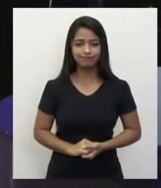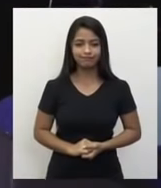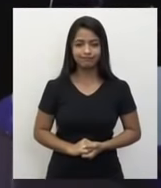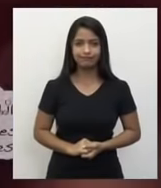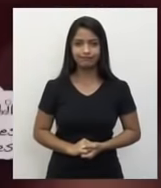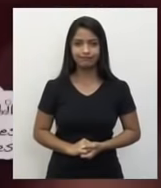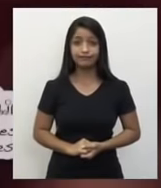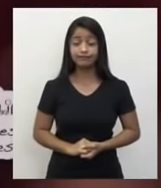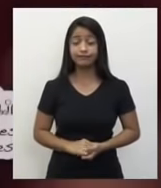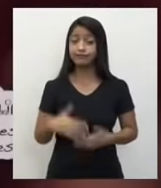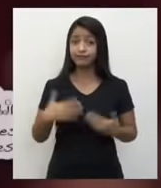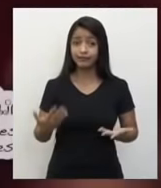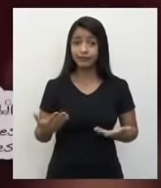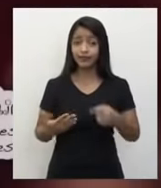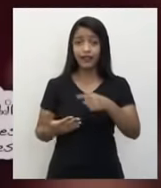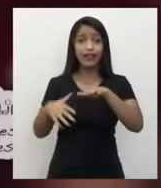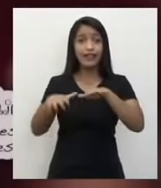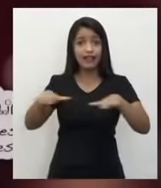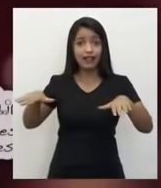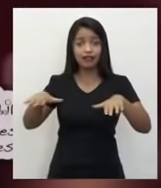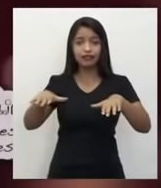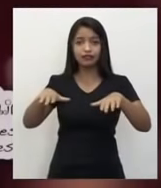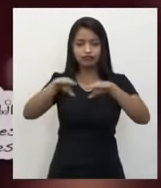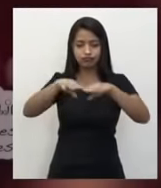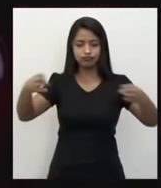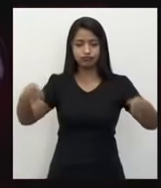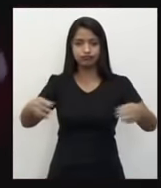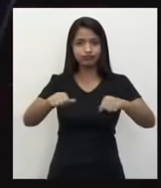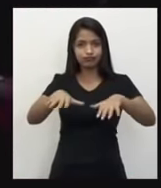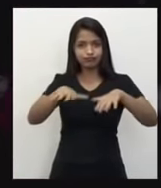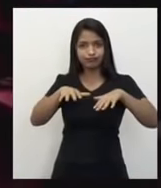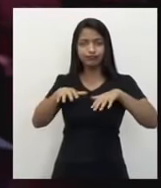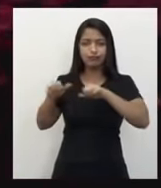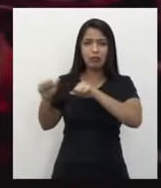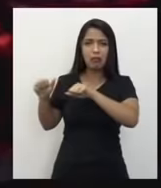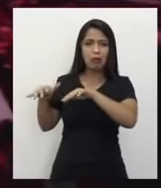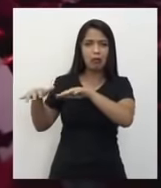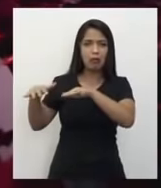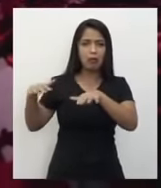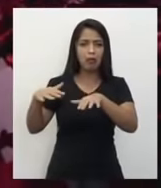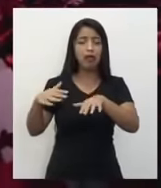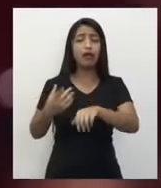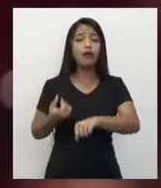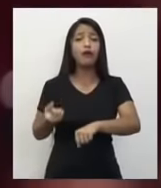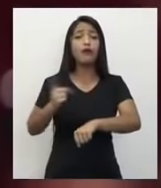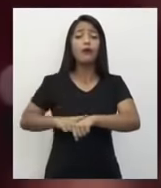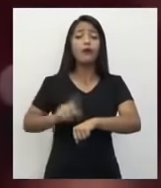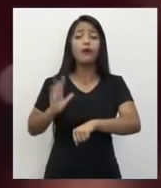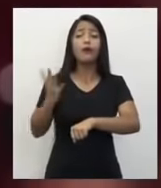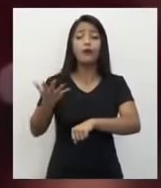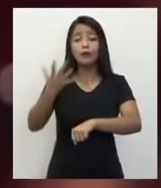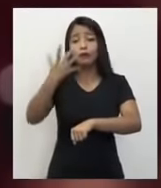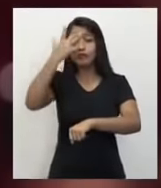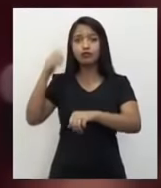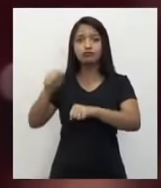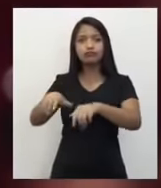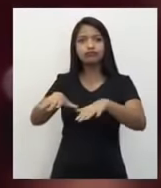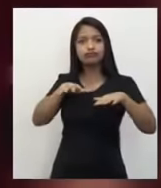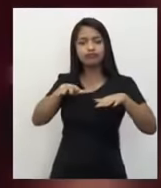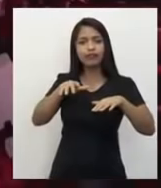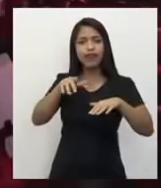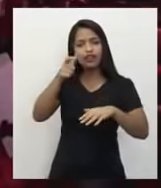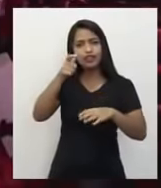Na hora que a gente coloca essas crianças no palco, o resultado que sai naquele momento com o público assistindo é